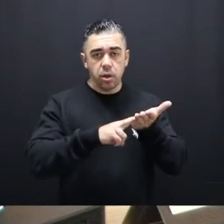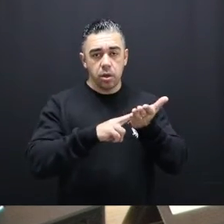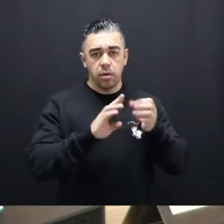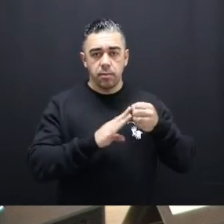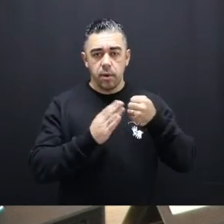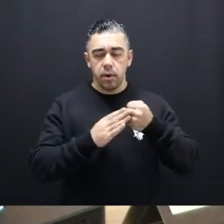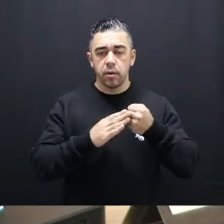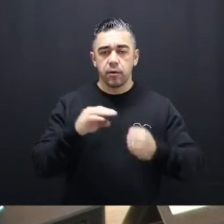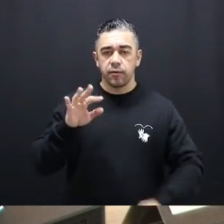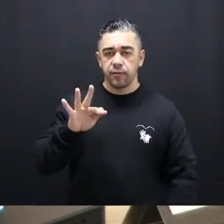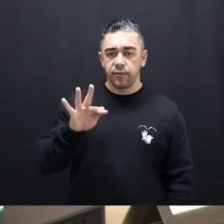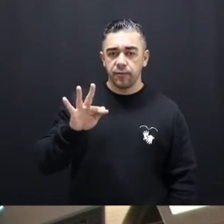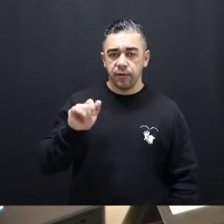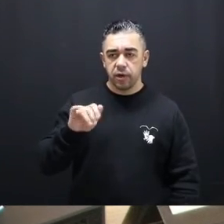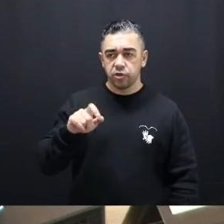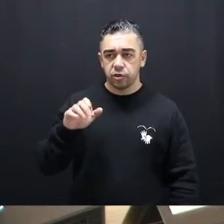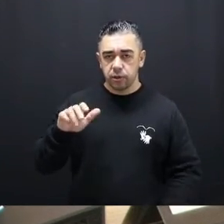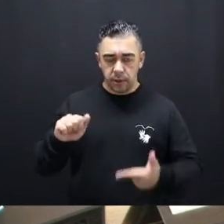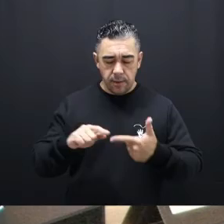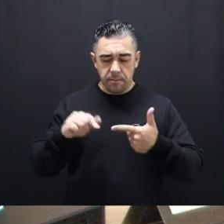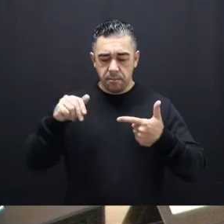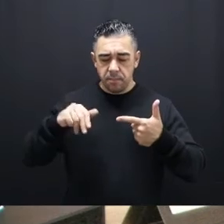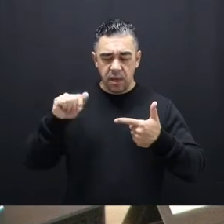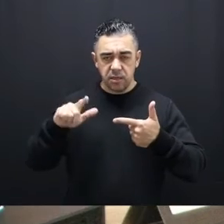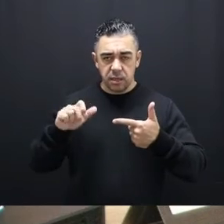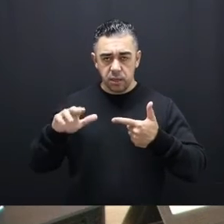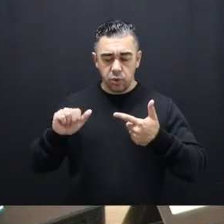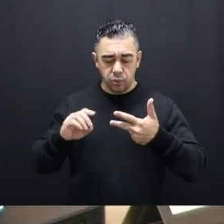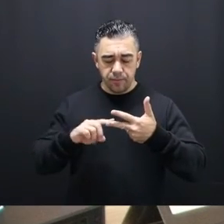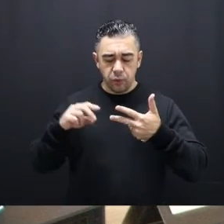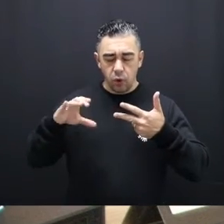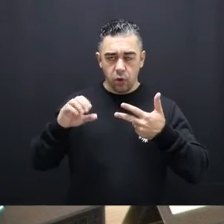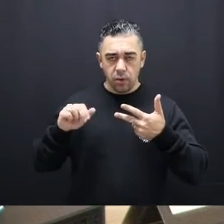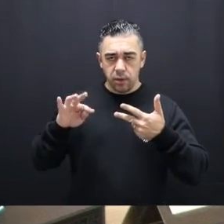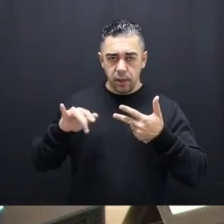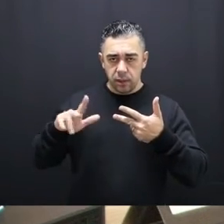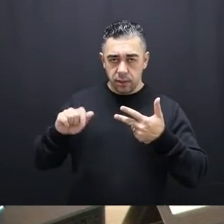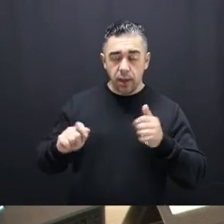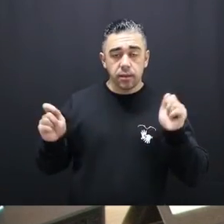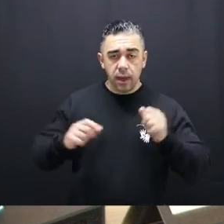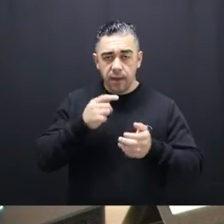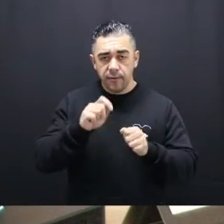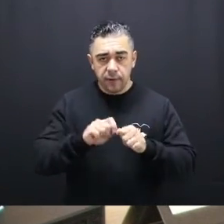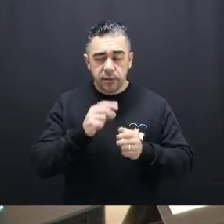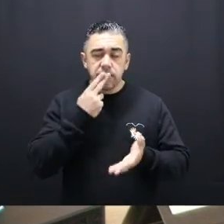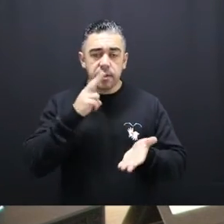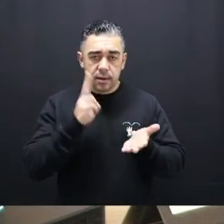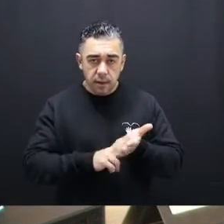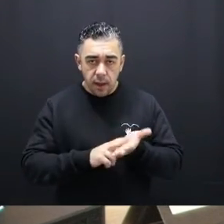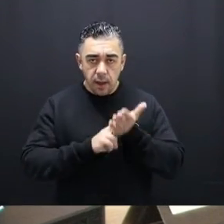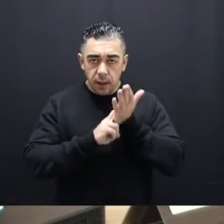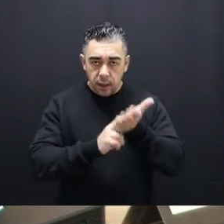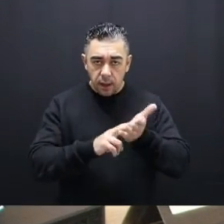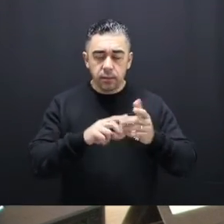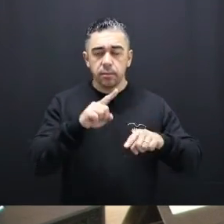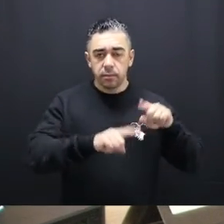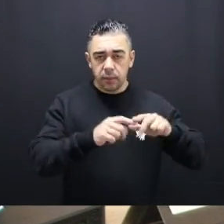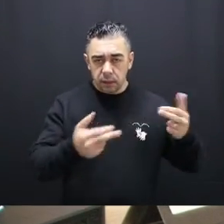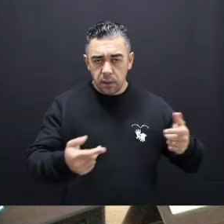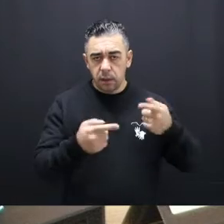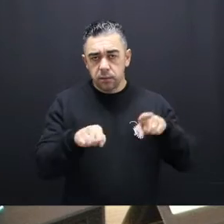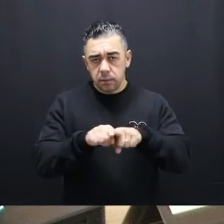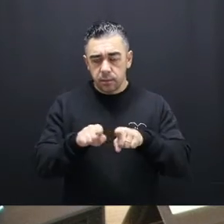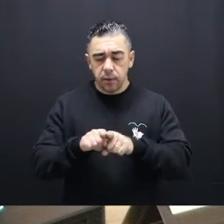e Marcelino e contenda disponibilizem ou serviço de postagem de correspondências e objetos